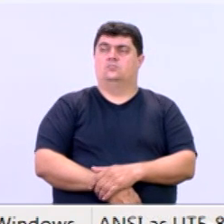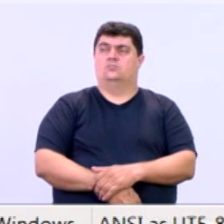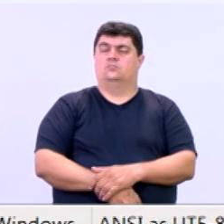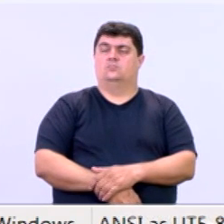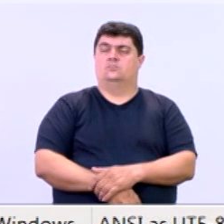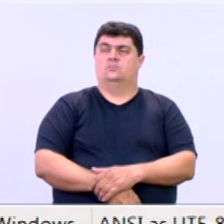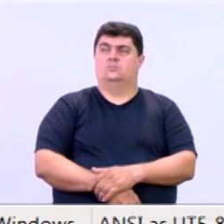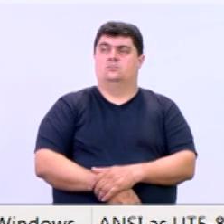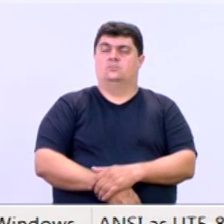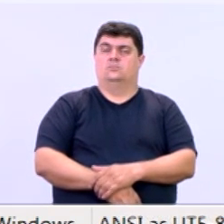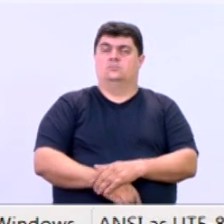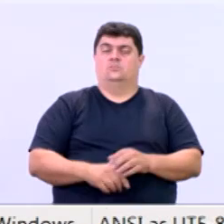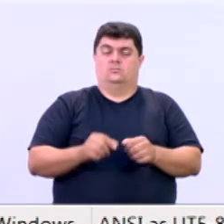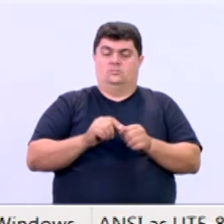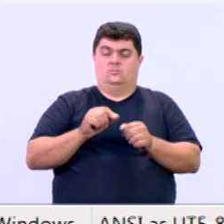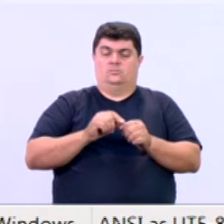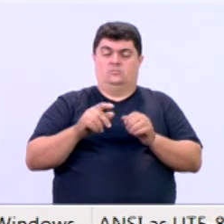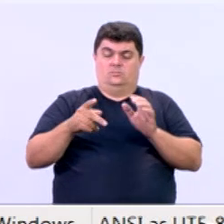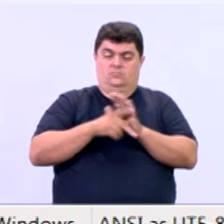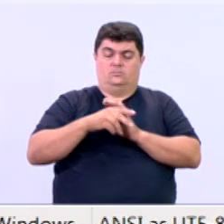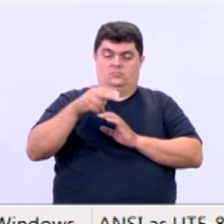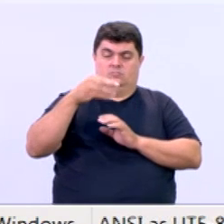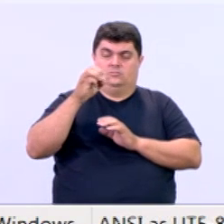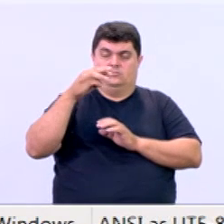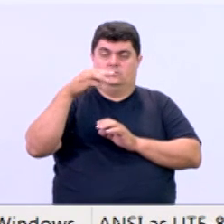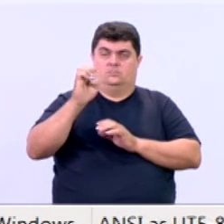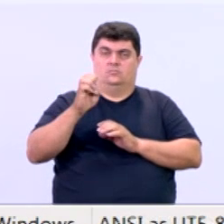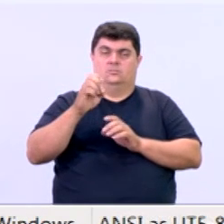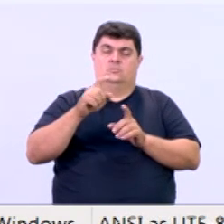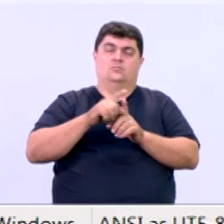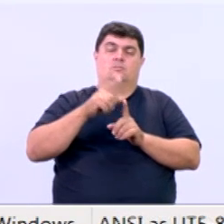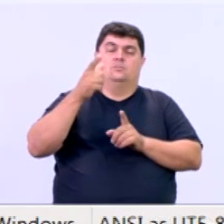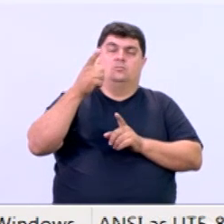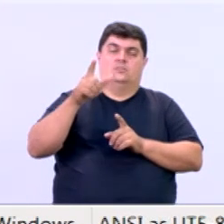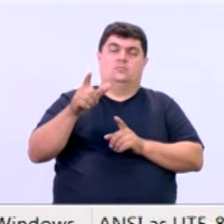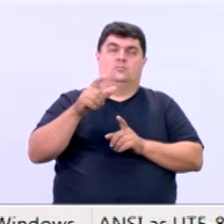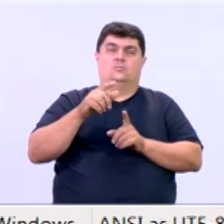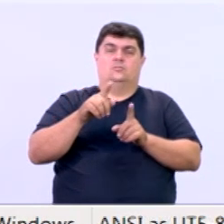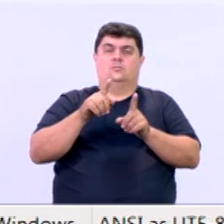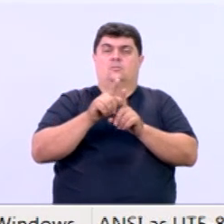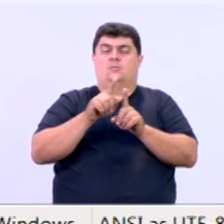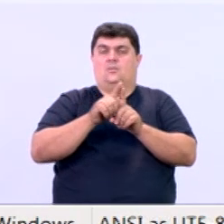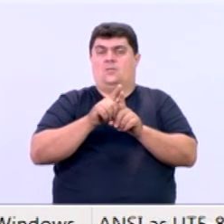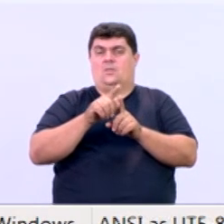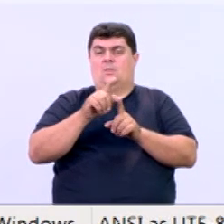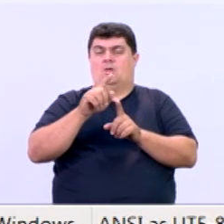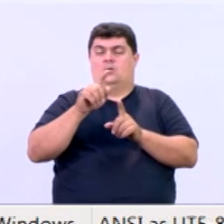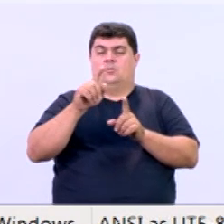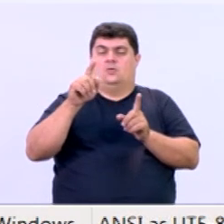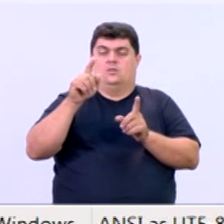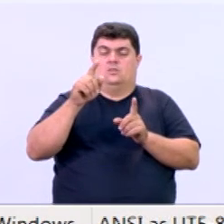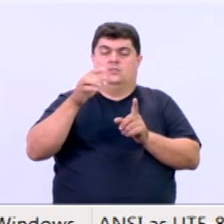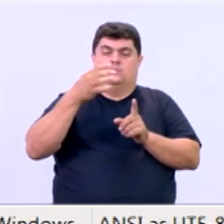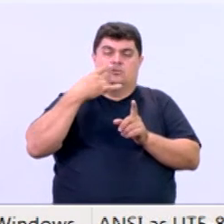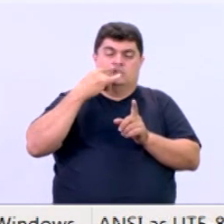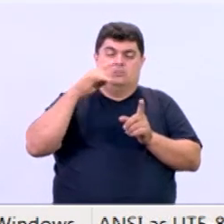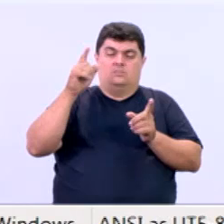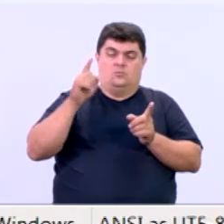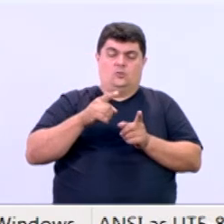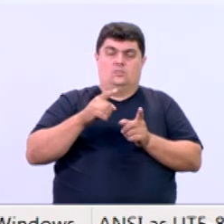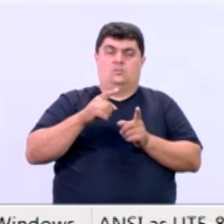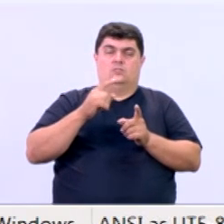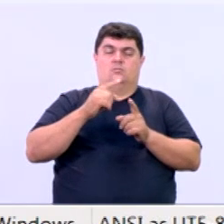pegar, criar uma variável para o nome, outra para a data de nascimento, pegando o que está dentro